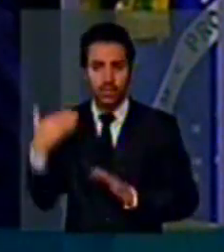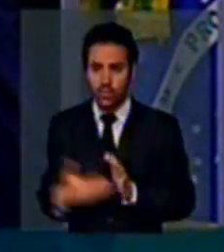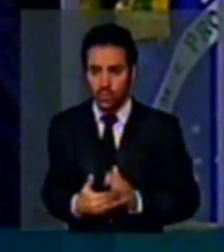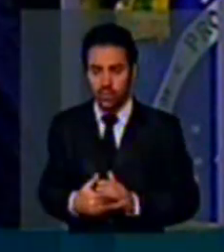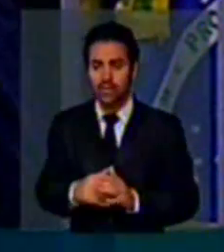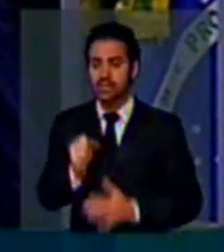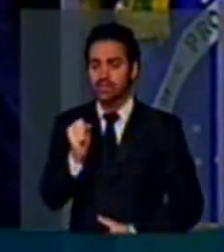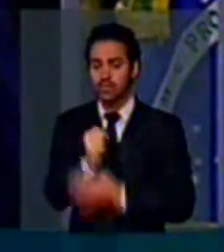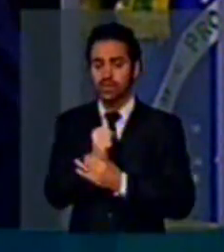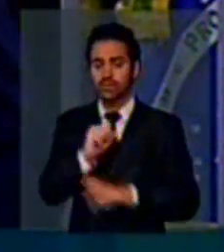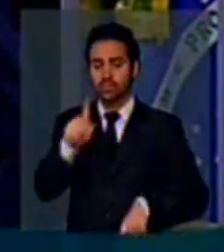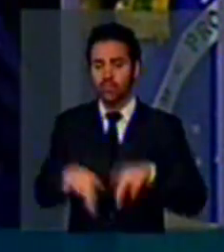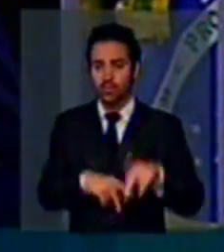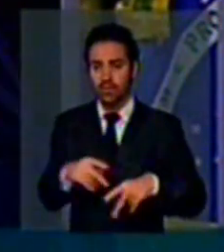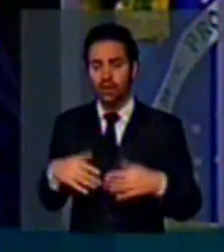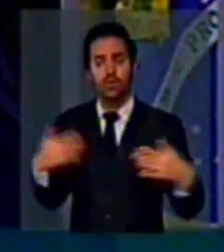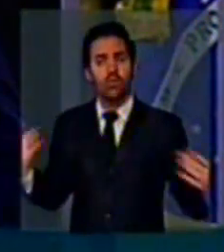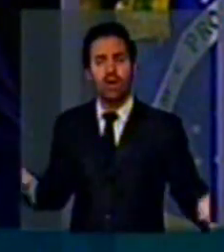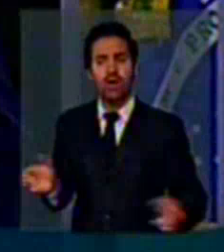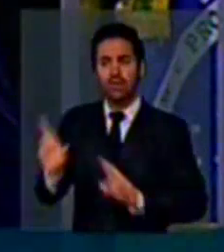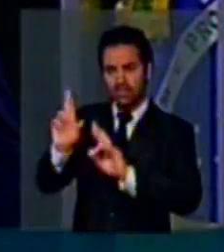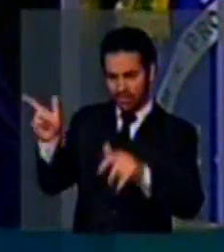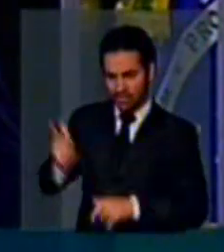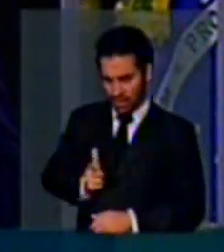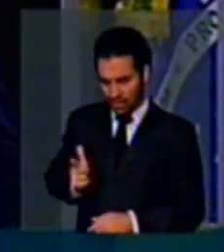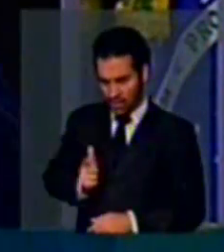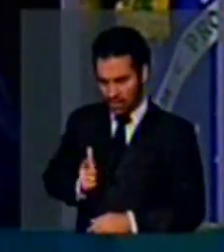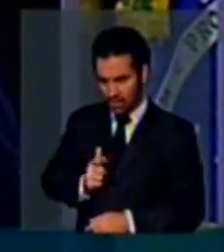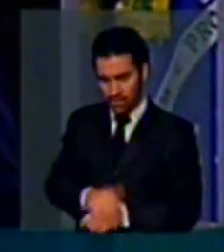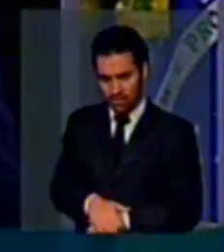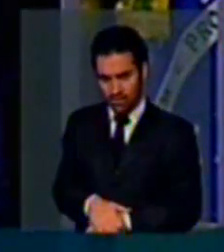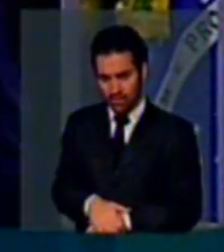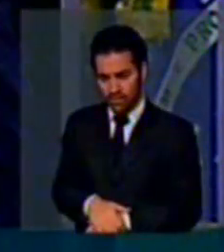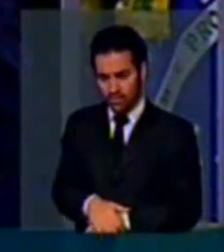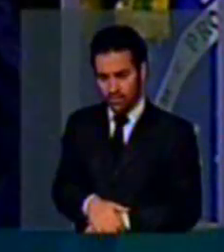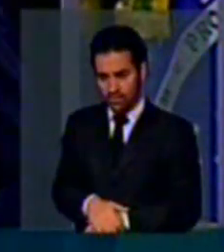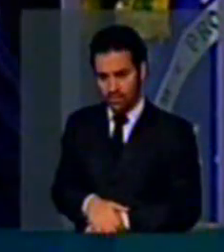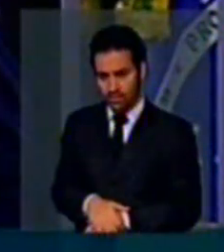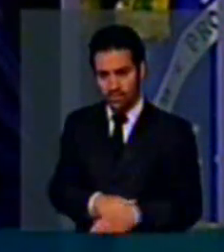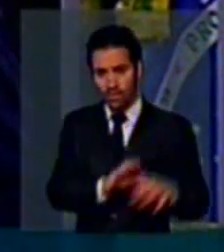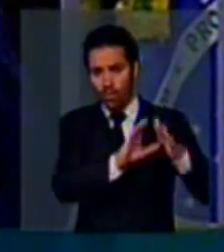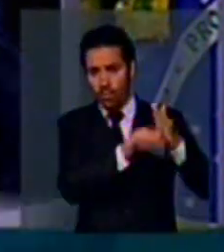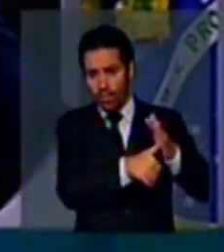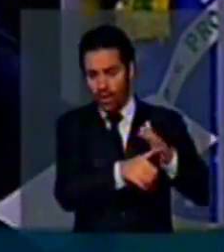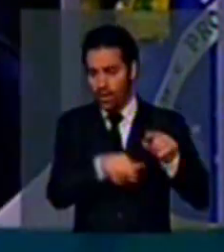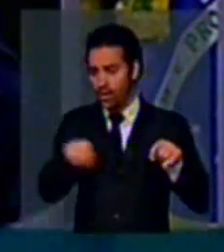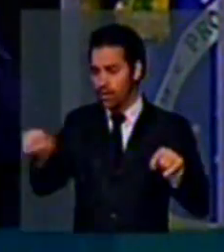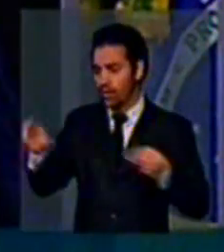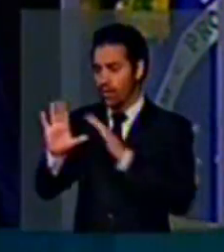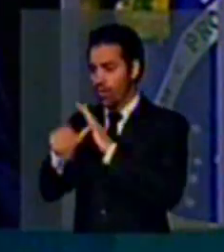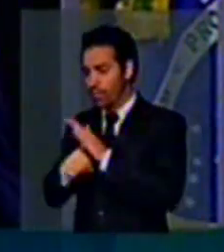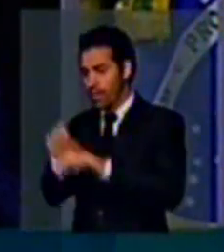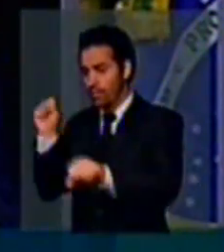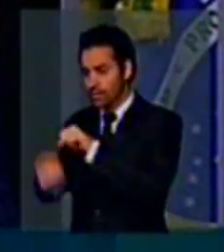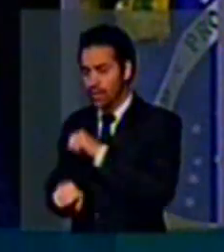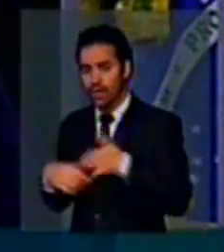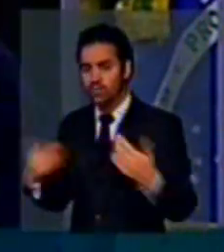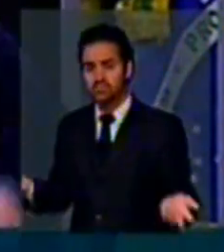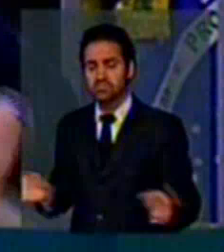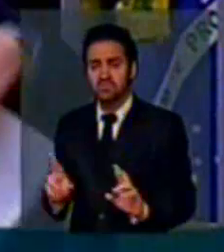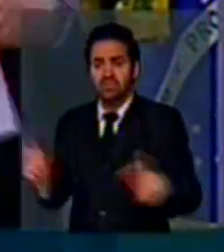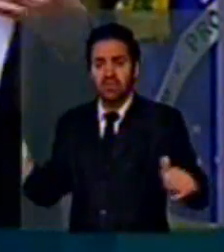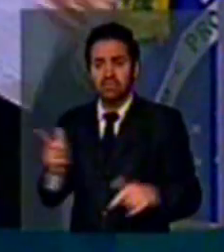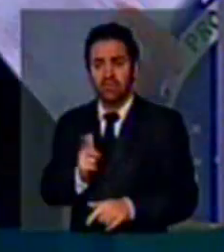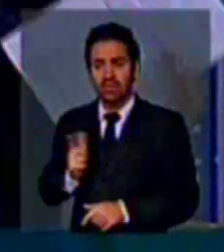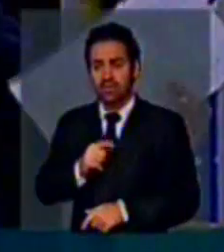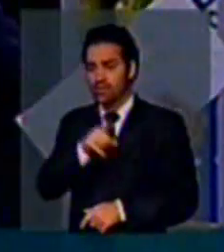do direito: qual a diferença do roubo por latrocínio? Ninguém responde. Fico